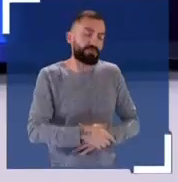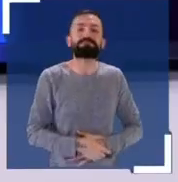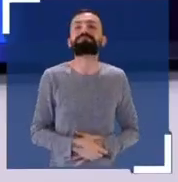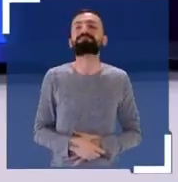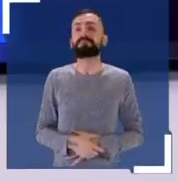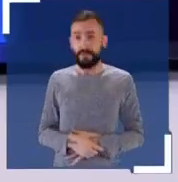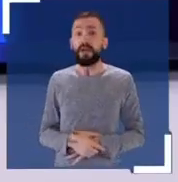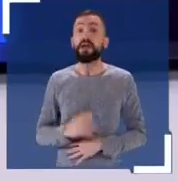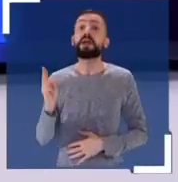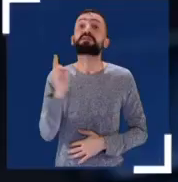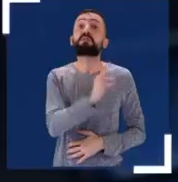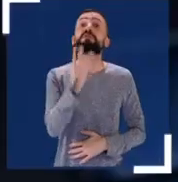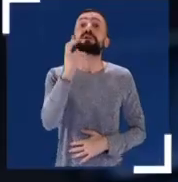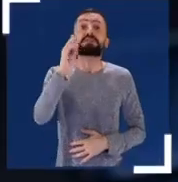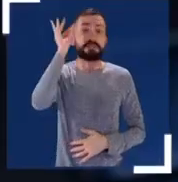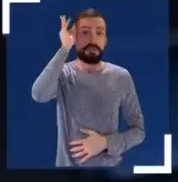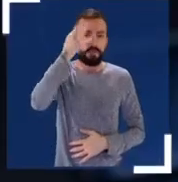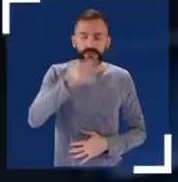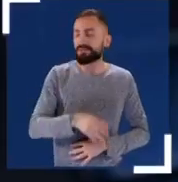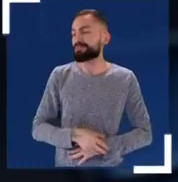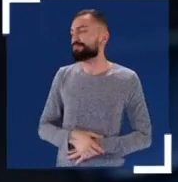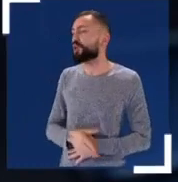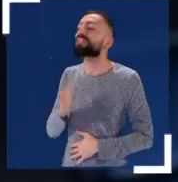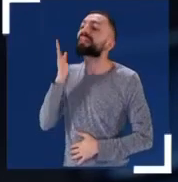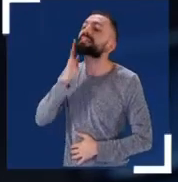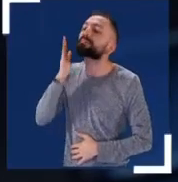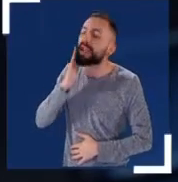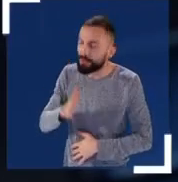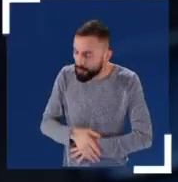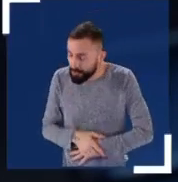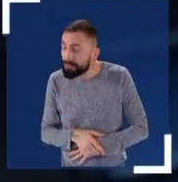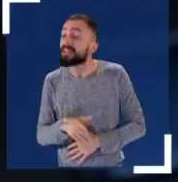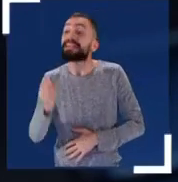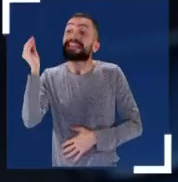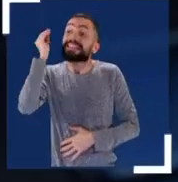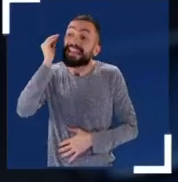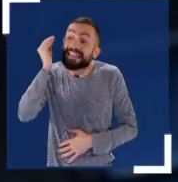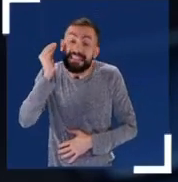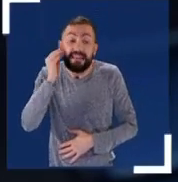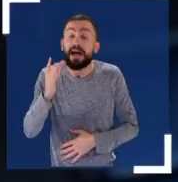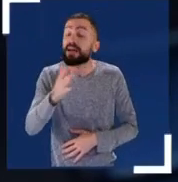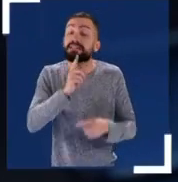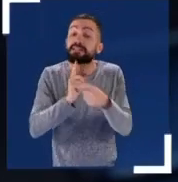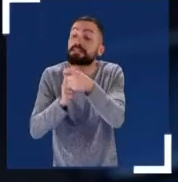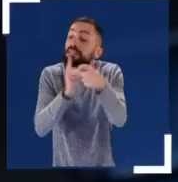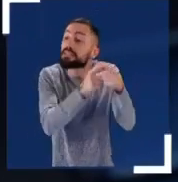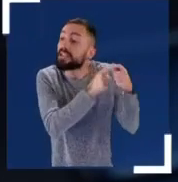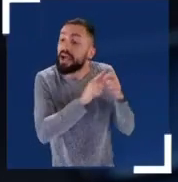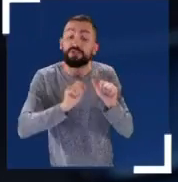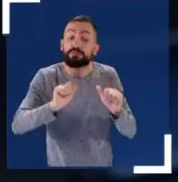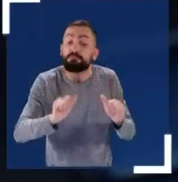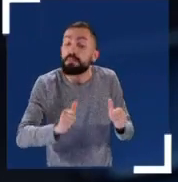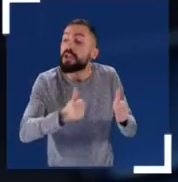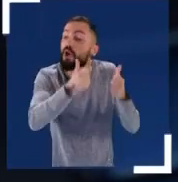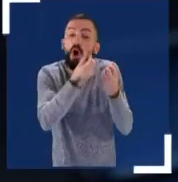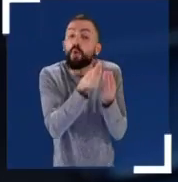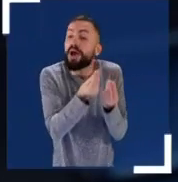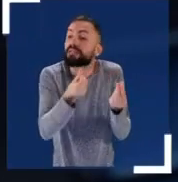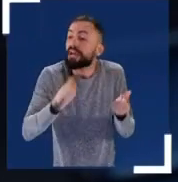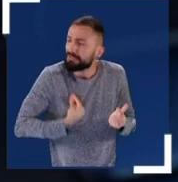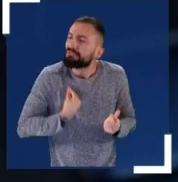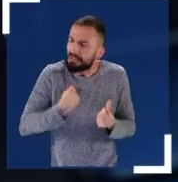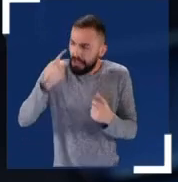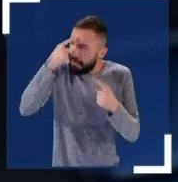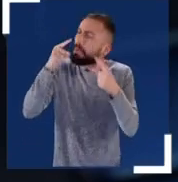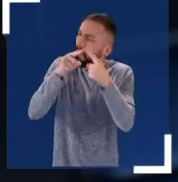45 segundos. Nascimento, tudo aquilo que pudesse ser feito para melhorar a qualidade de vida dos municípios, das pessoas, eu estaria de acordo. Eu não